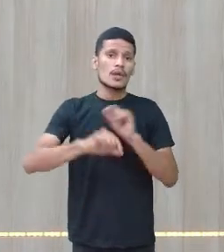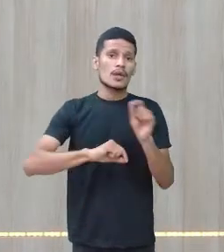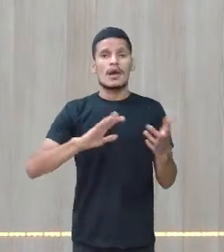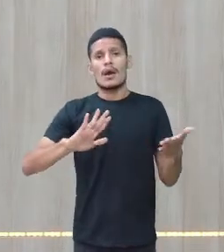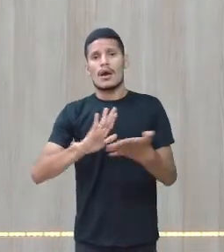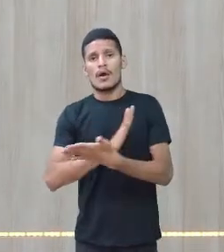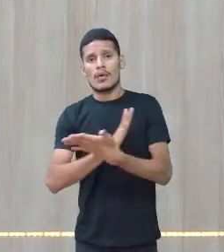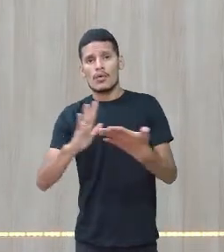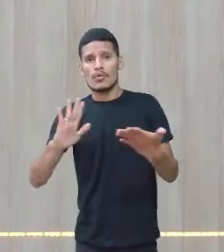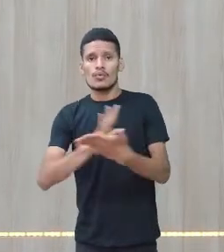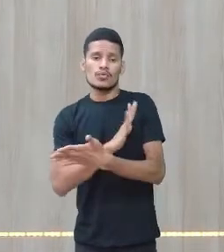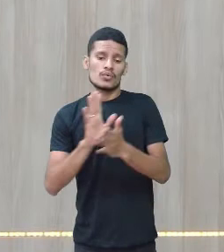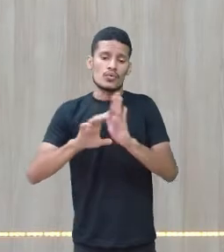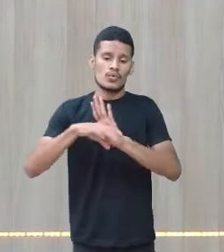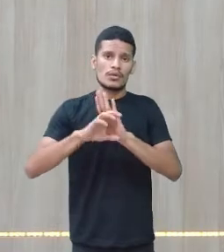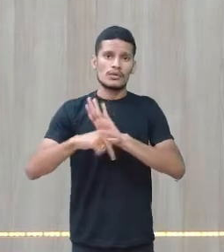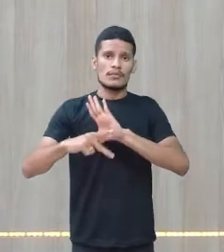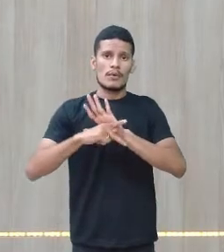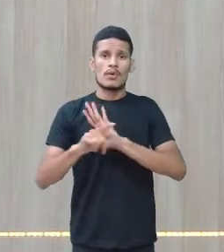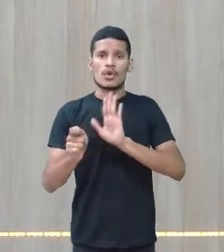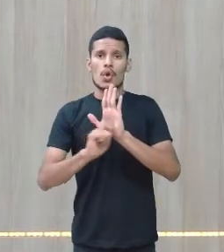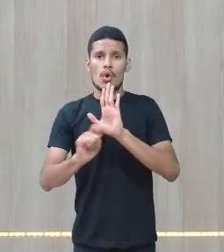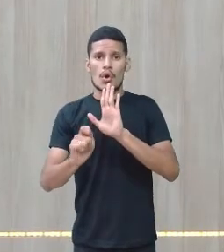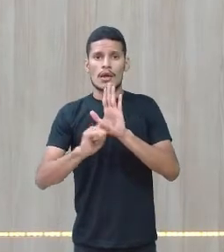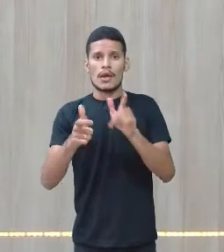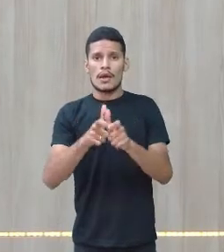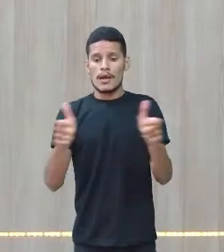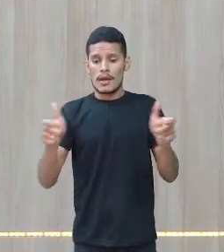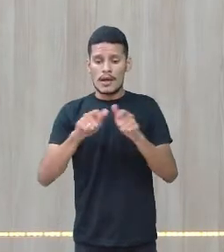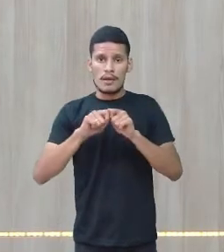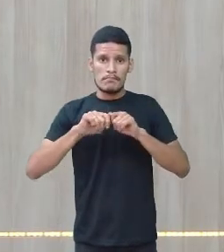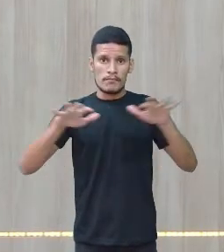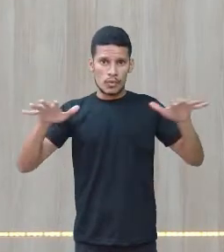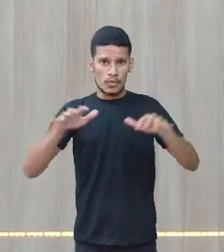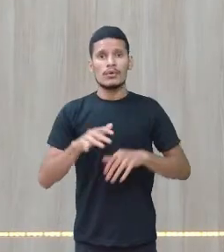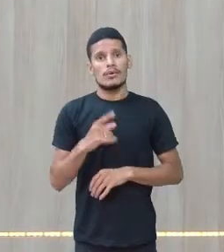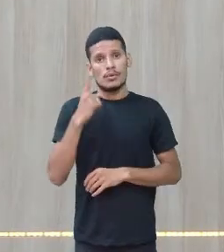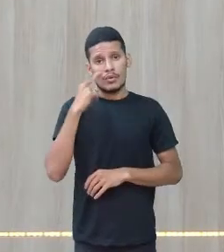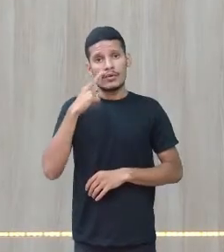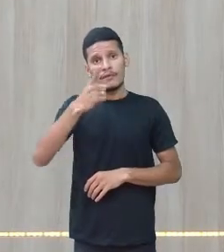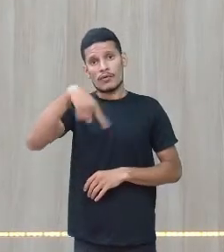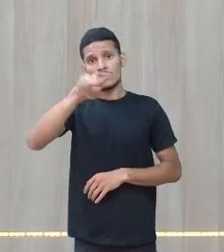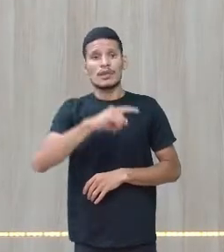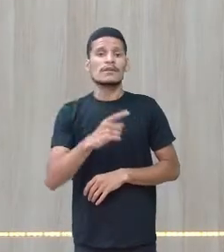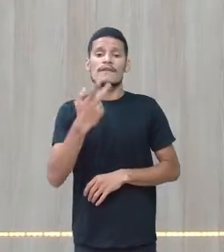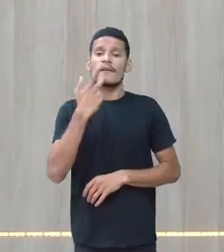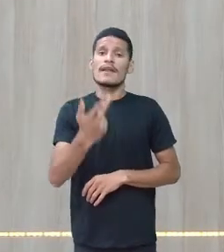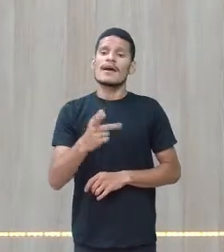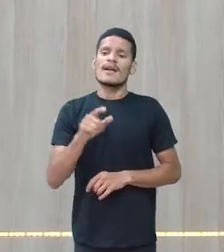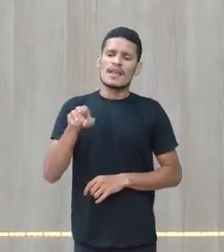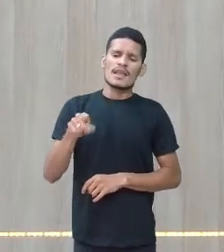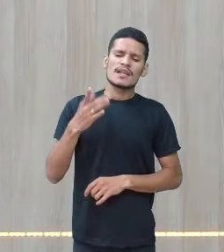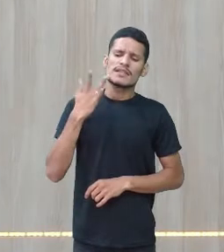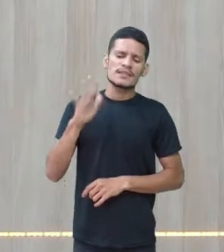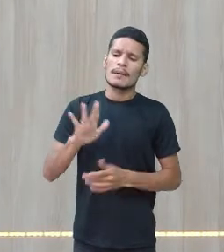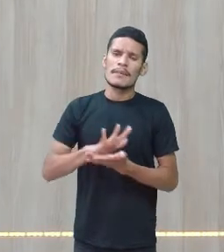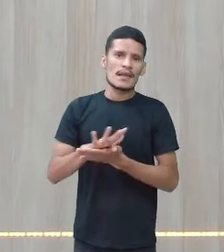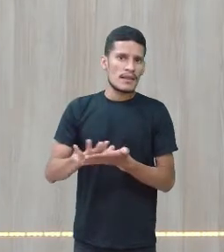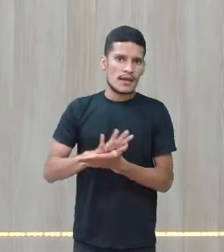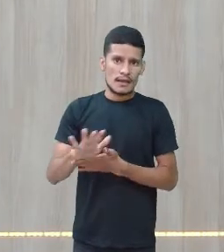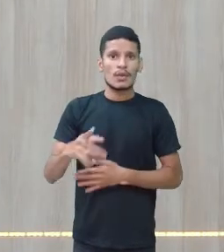do conceito de droga, ele é muito amplo. E aí muitos de vocês vão dizer, isso eu não sabia. Por isso que eu estou colocando